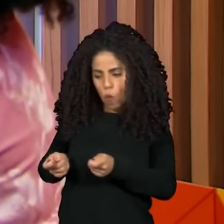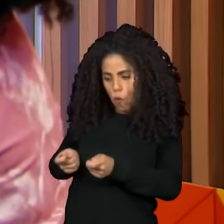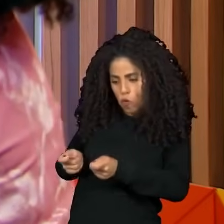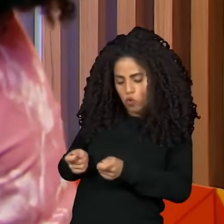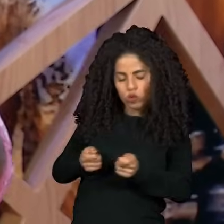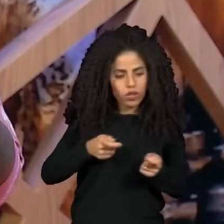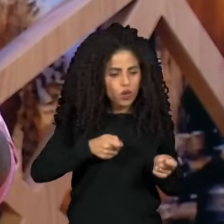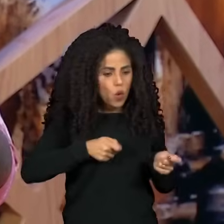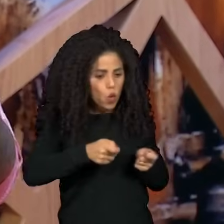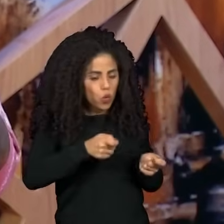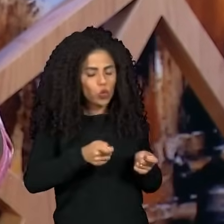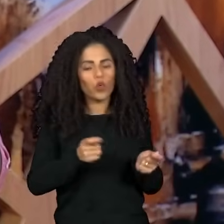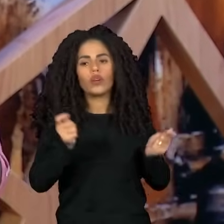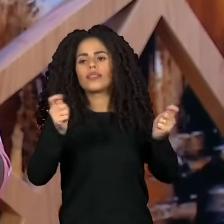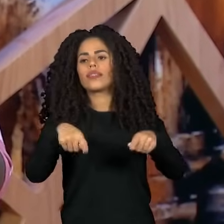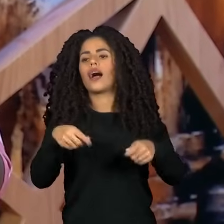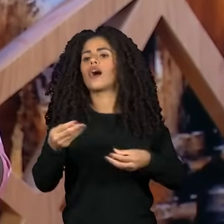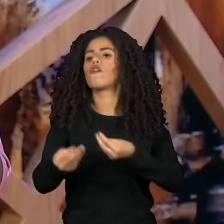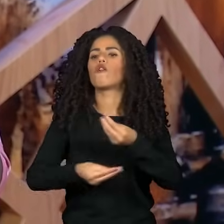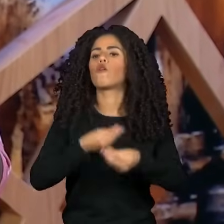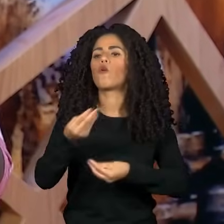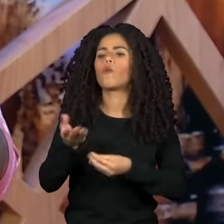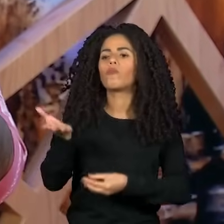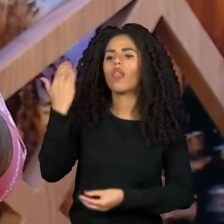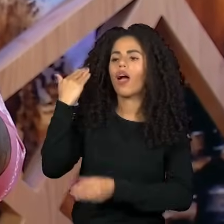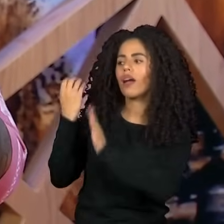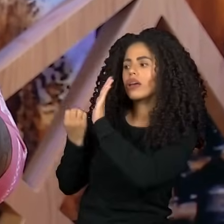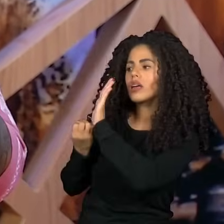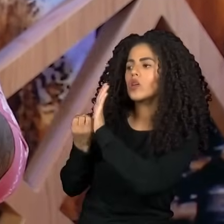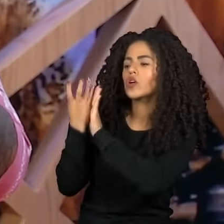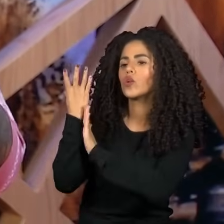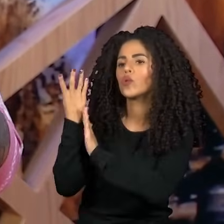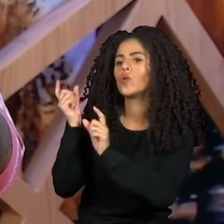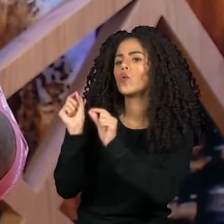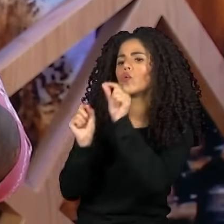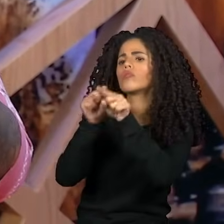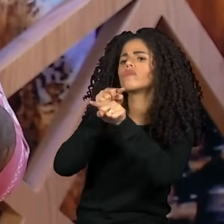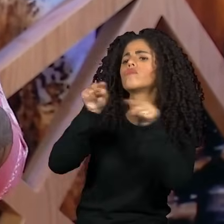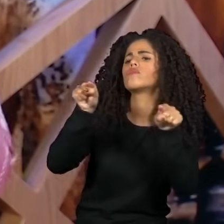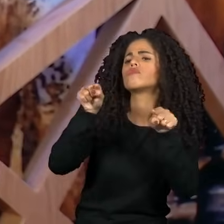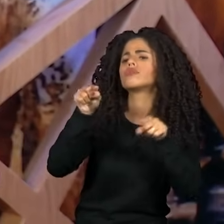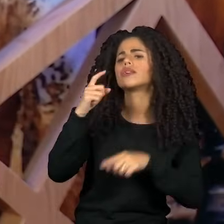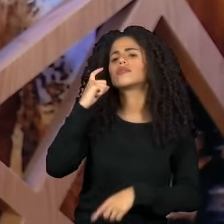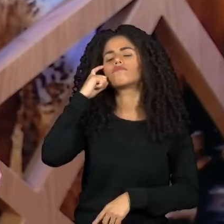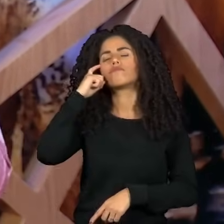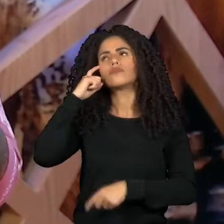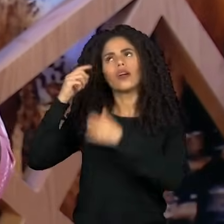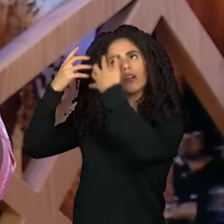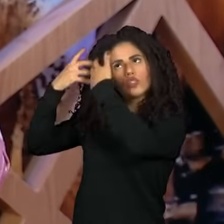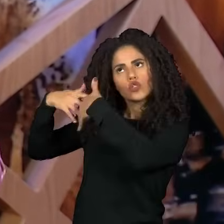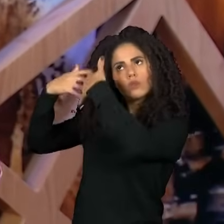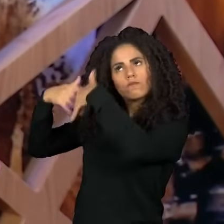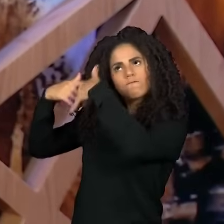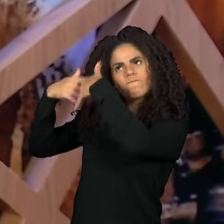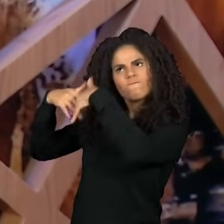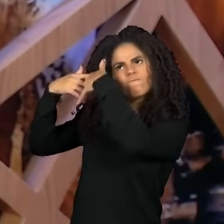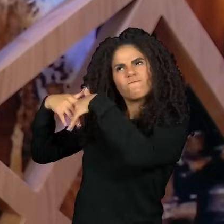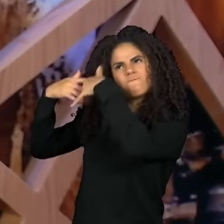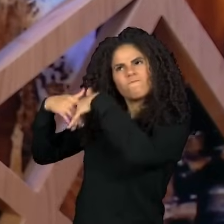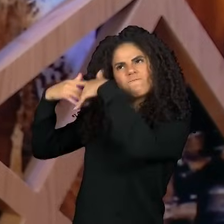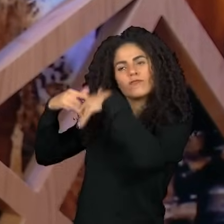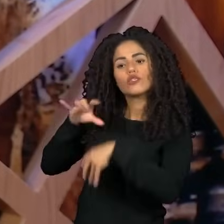uma dimensão existencial criada pelo Ocidente que é você apenas racionalizar, trazer a razão como